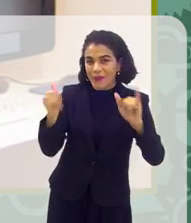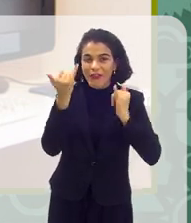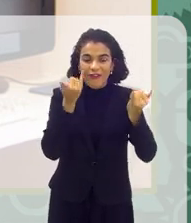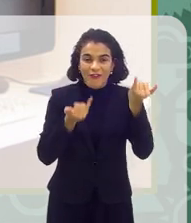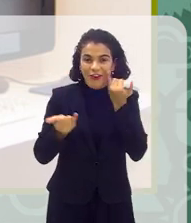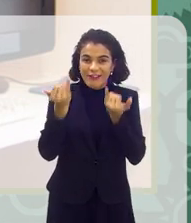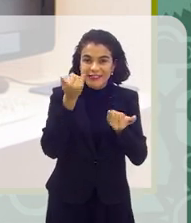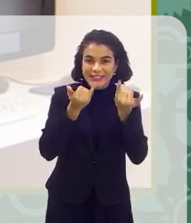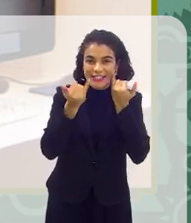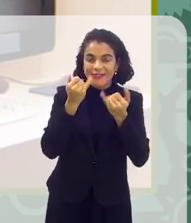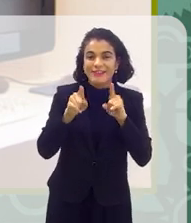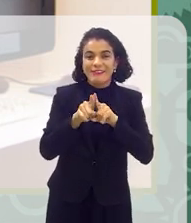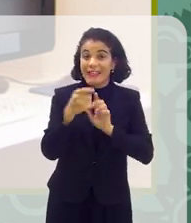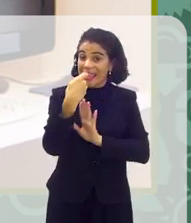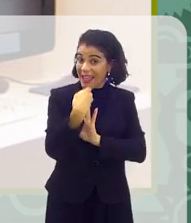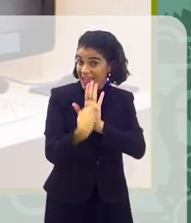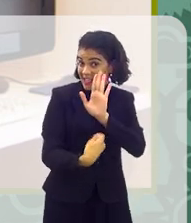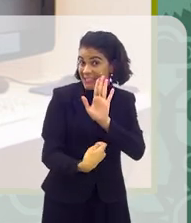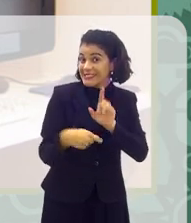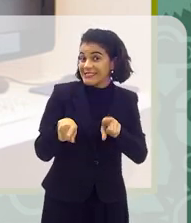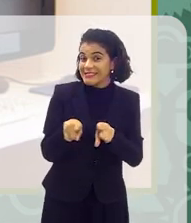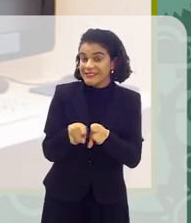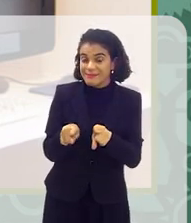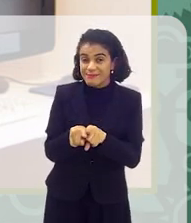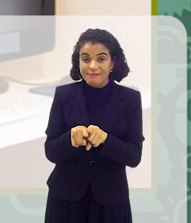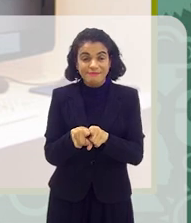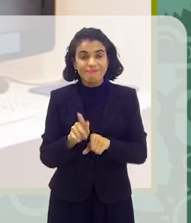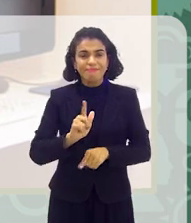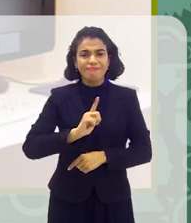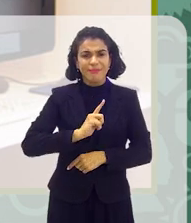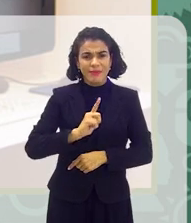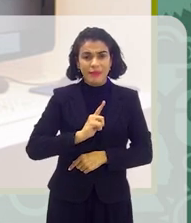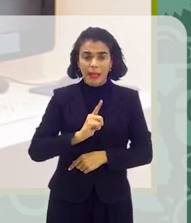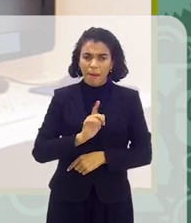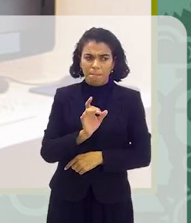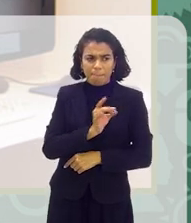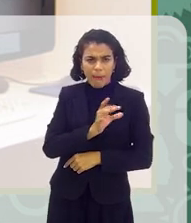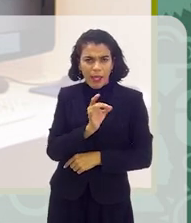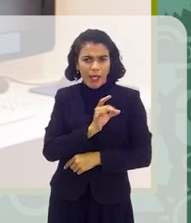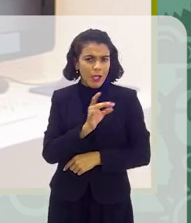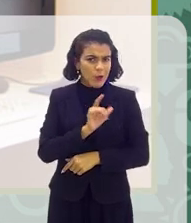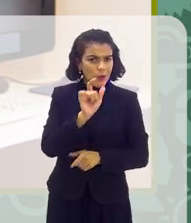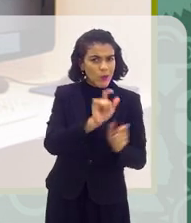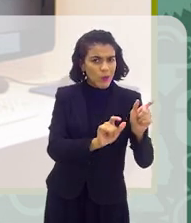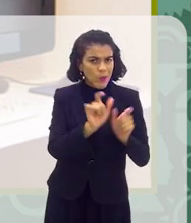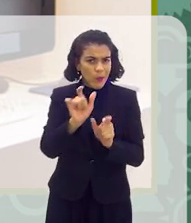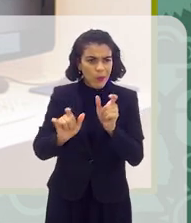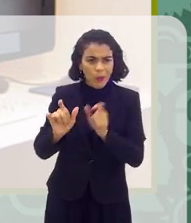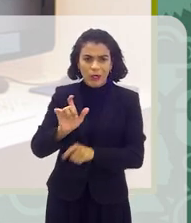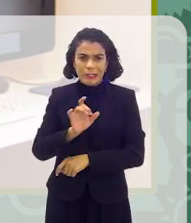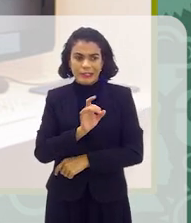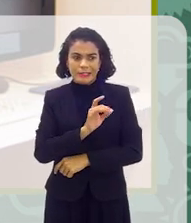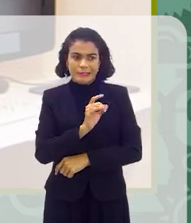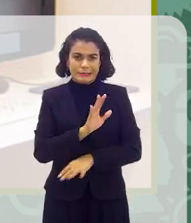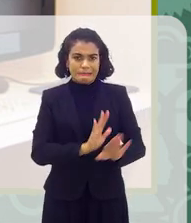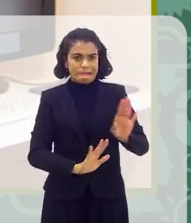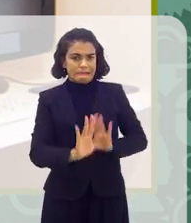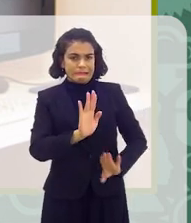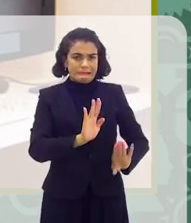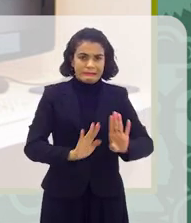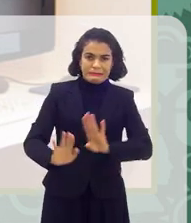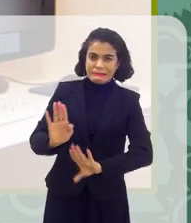enfim, de redação, né, vamos dizer assim, existe um medo, né, um certo temor